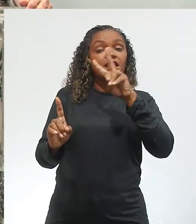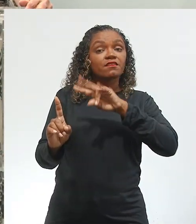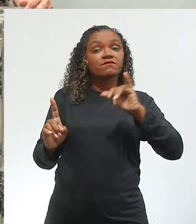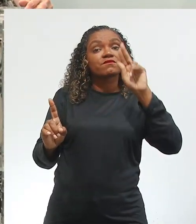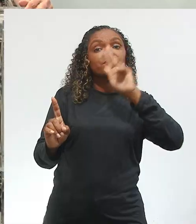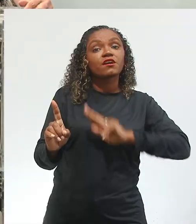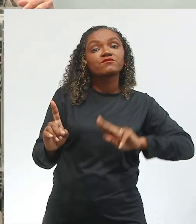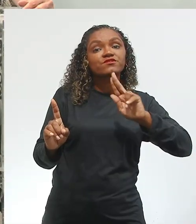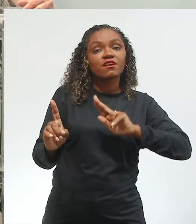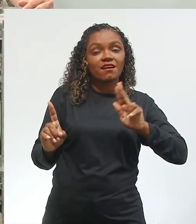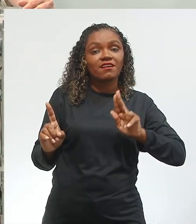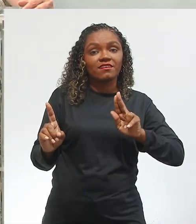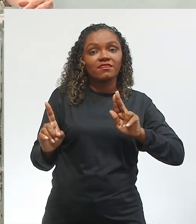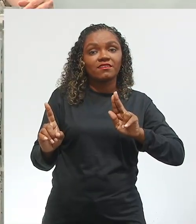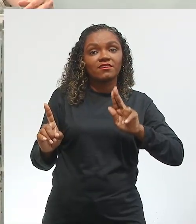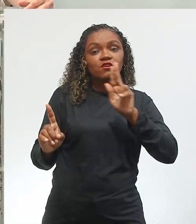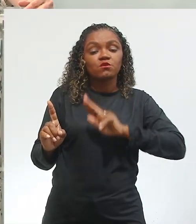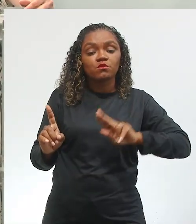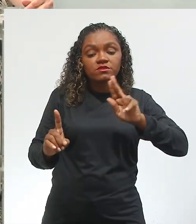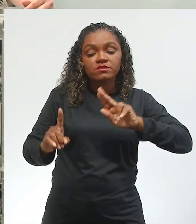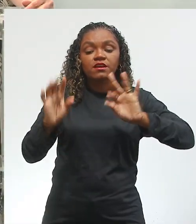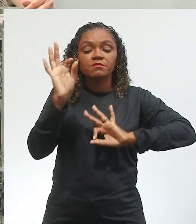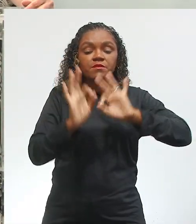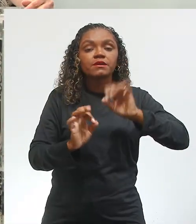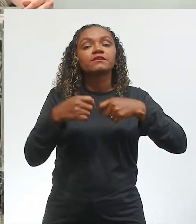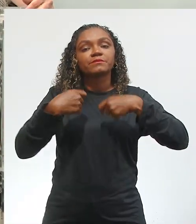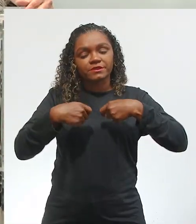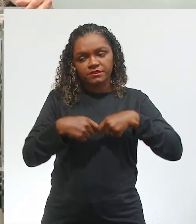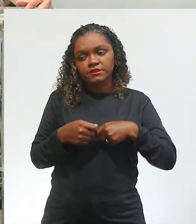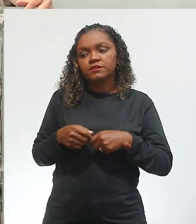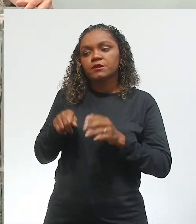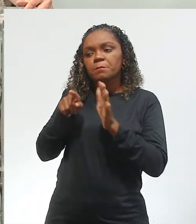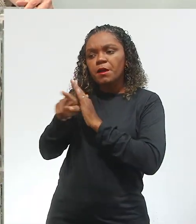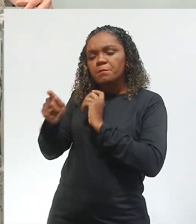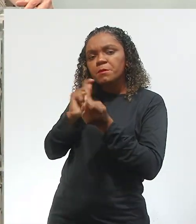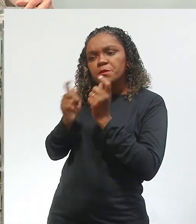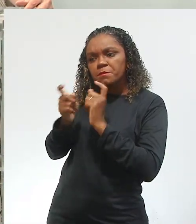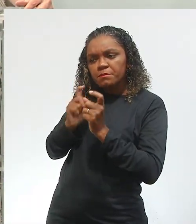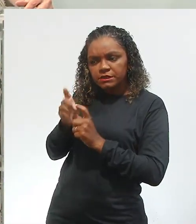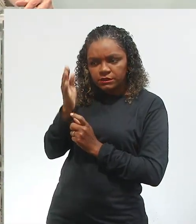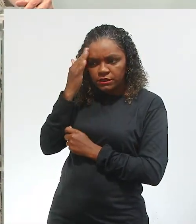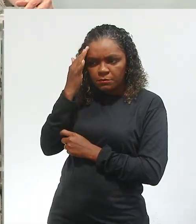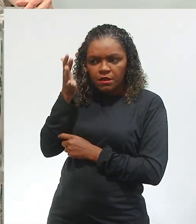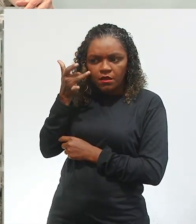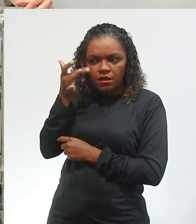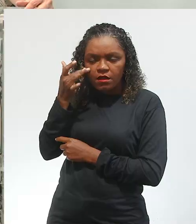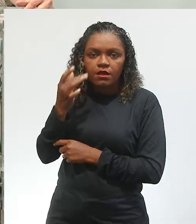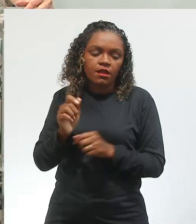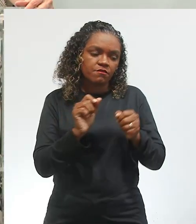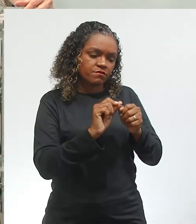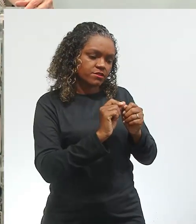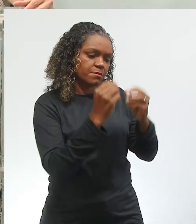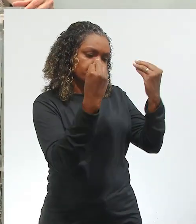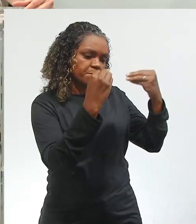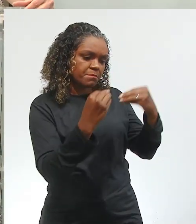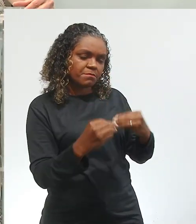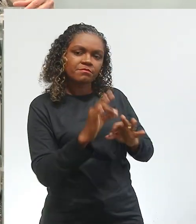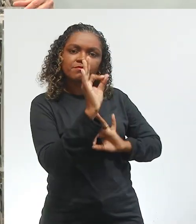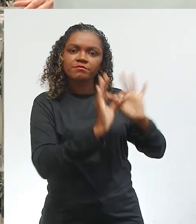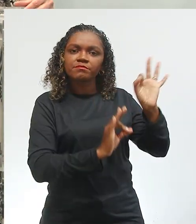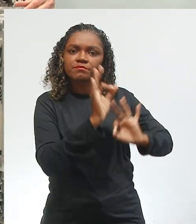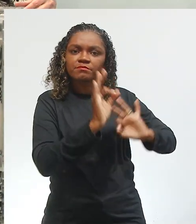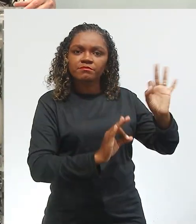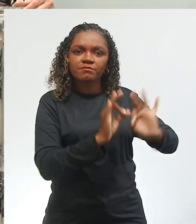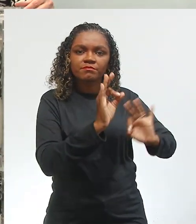sobre o cidadão, elas são de grande valia na hora de se fazer um plano de marketing. Então, quanto mais informações se tiver e quanto mais